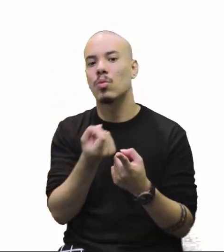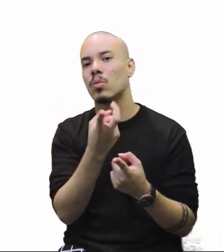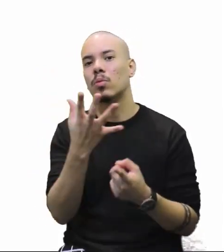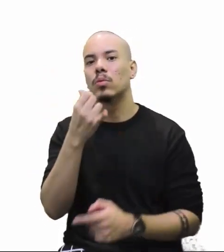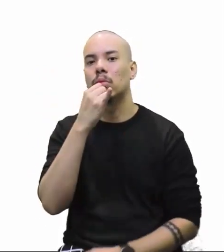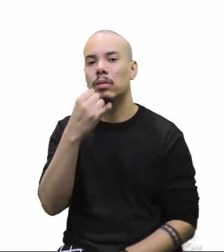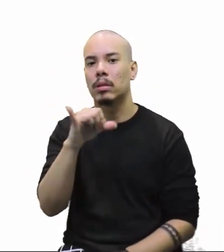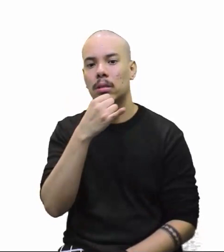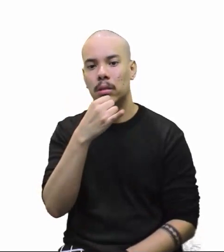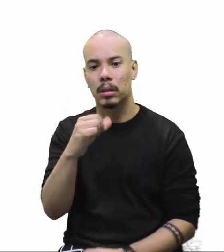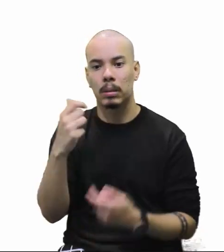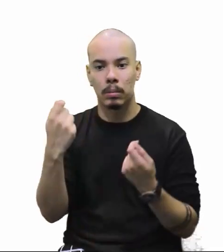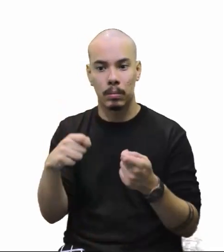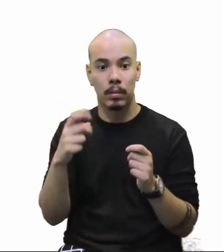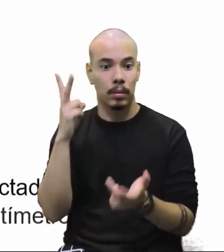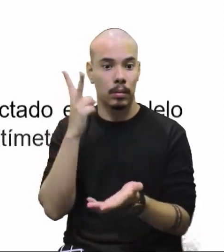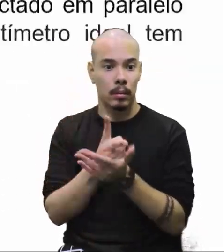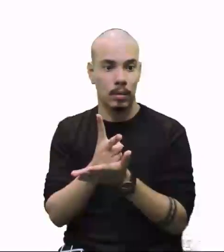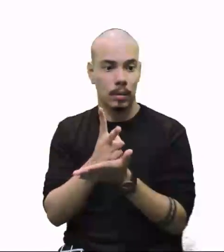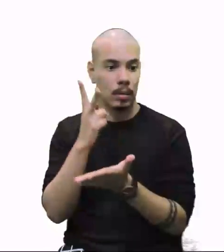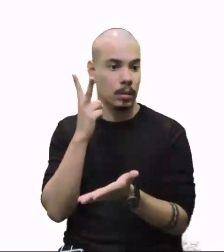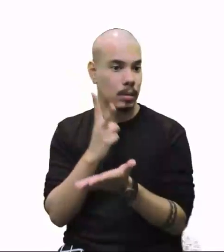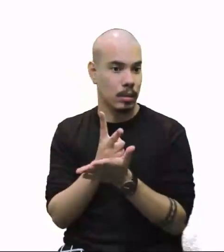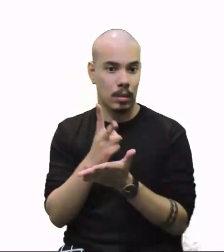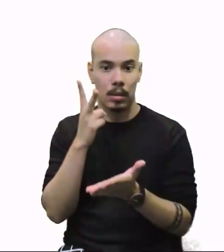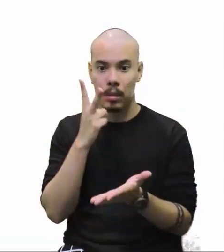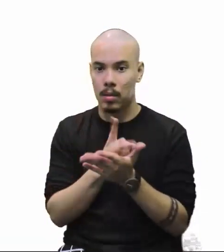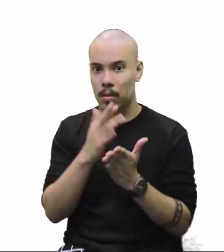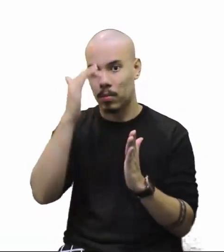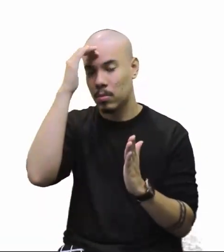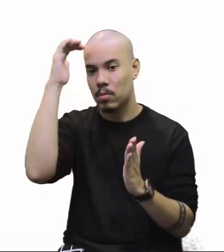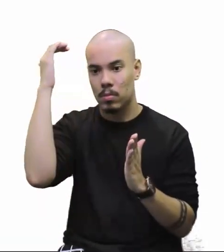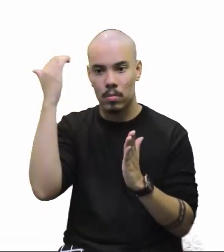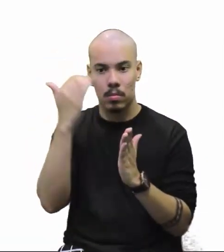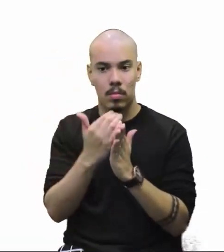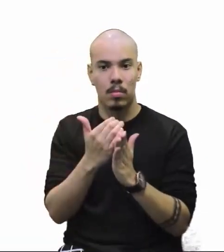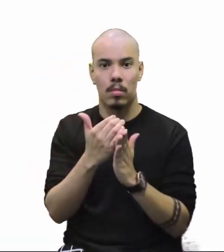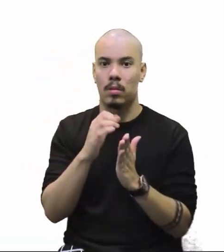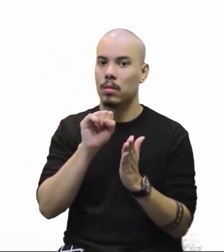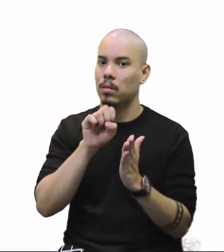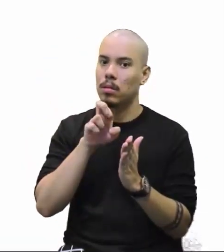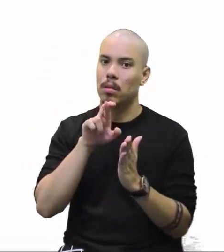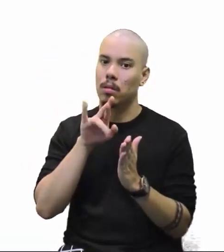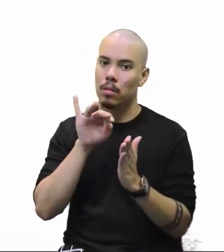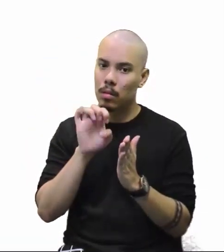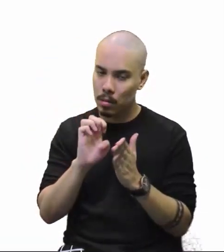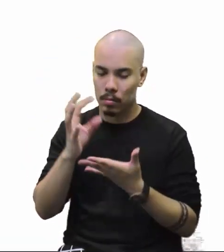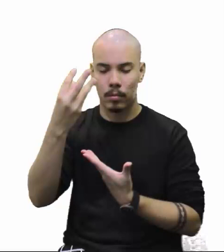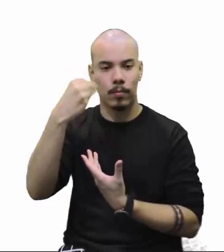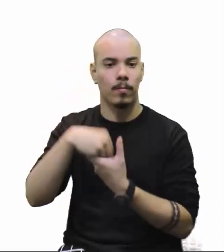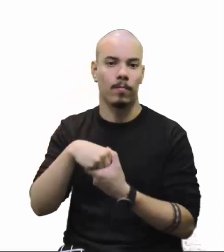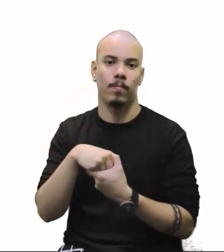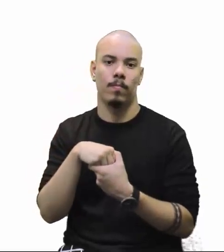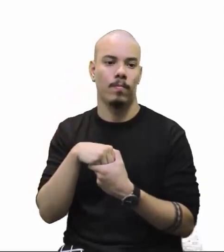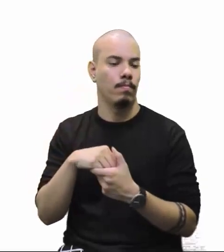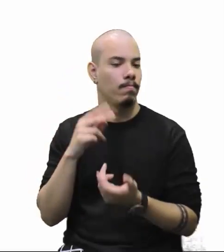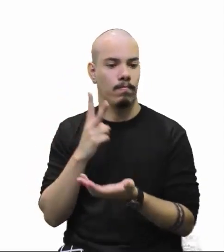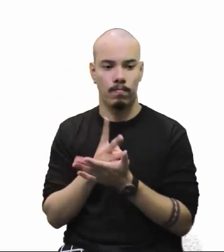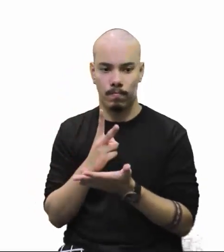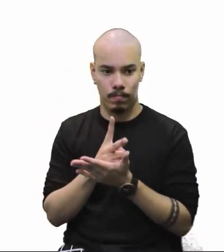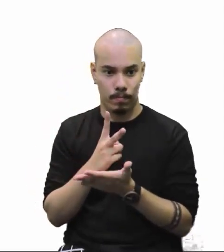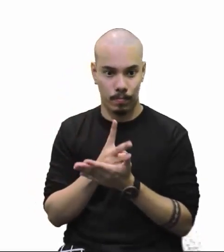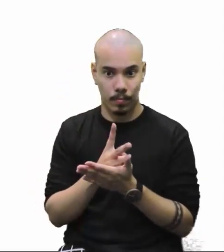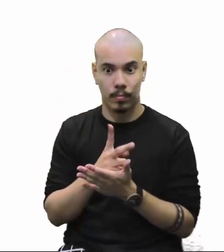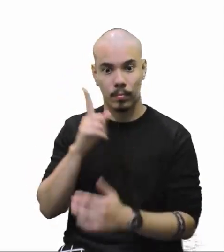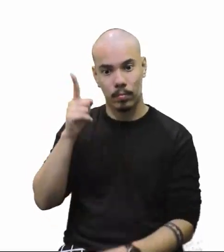Deve-se colocar o amperímetro em série, então ele tem que estar em série no circuito. Amperímetro